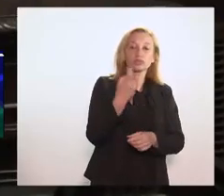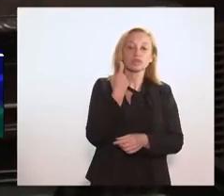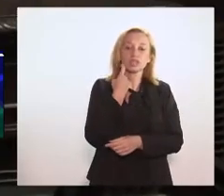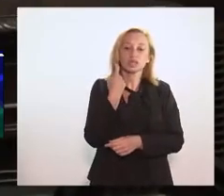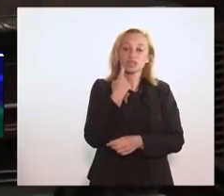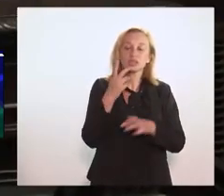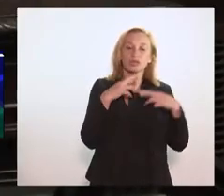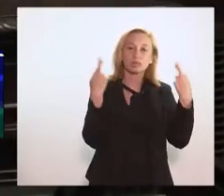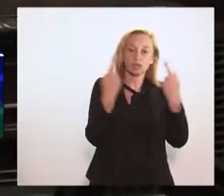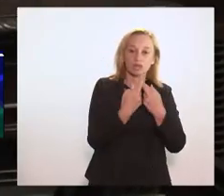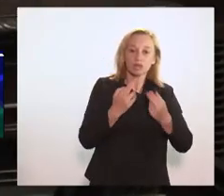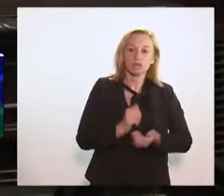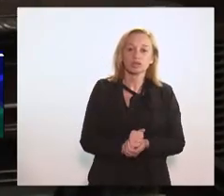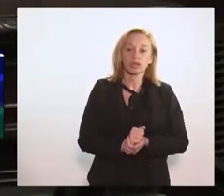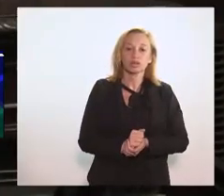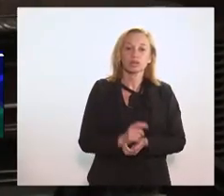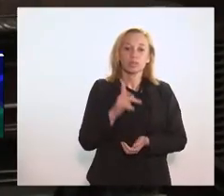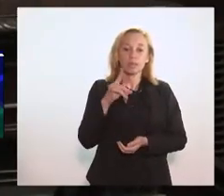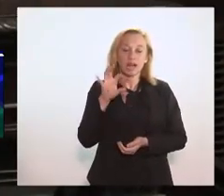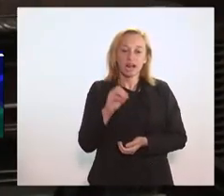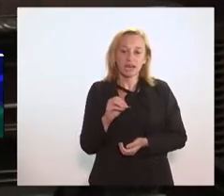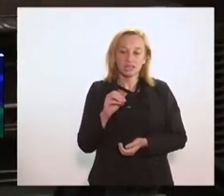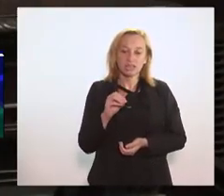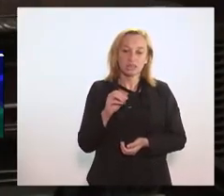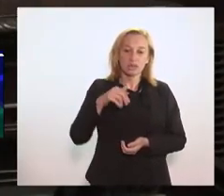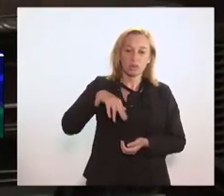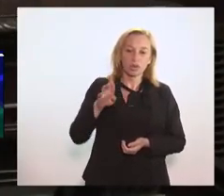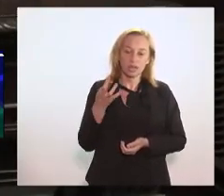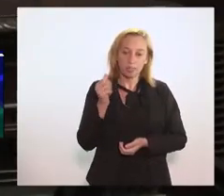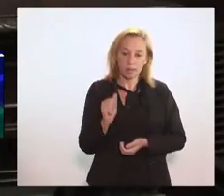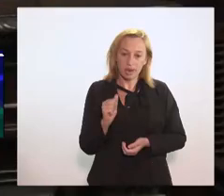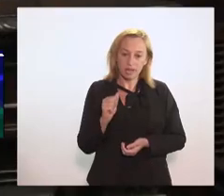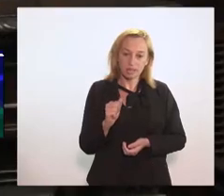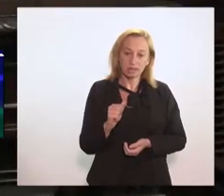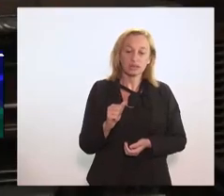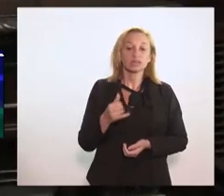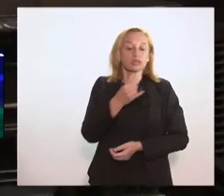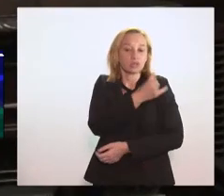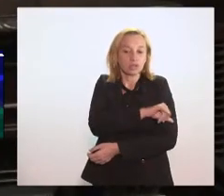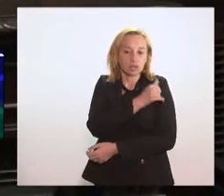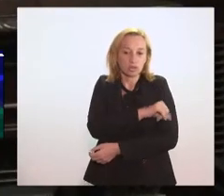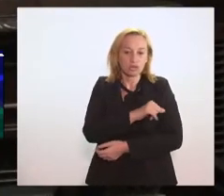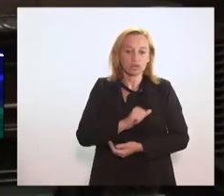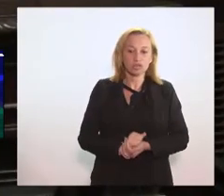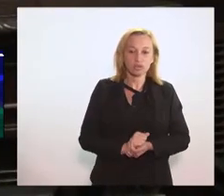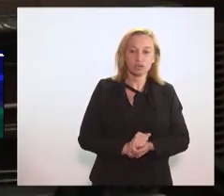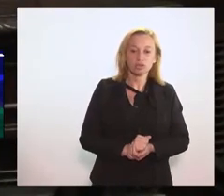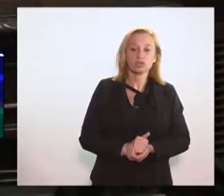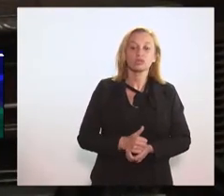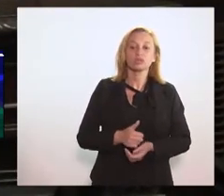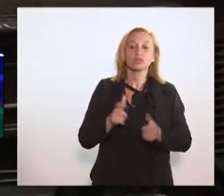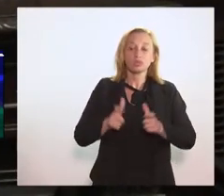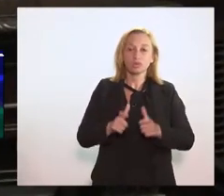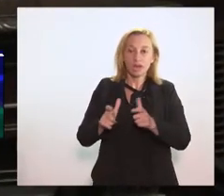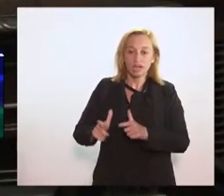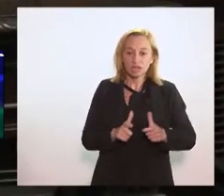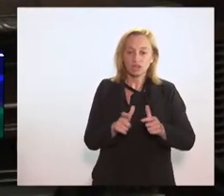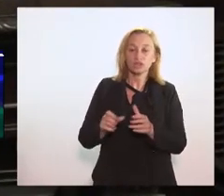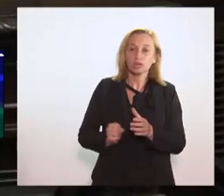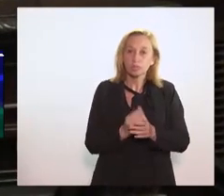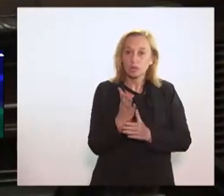de uma reunião no Palácio Guanabara, inédita na história do Rio de Janeiro, em primeiro lugar com os setores produtivos